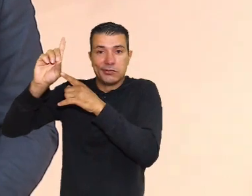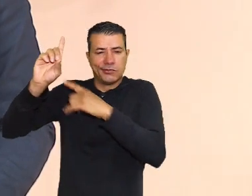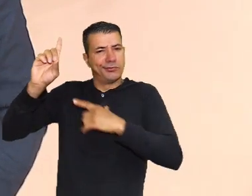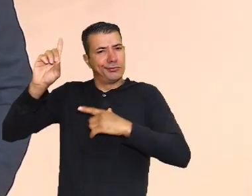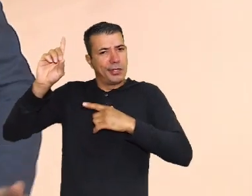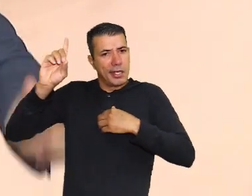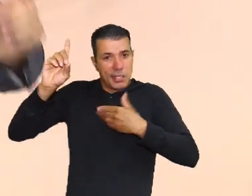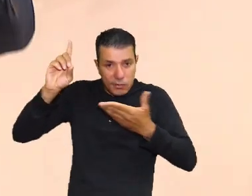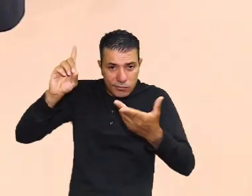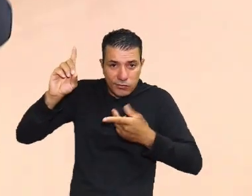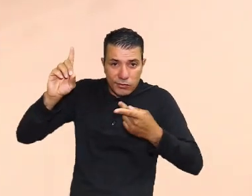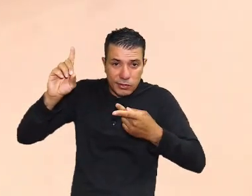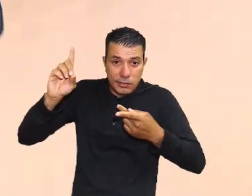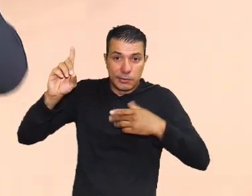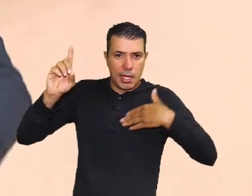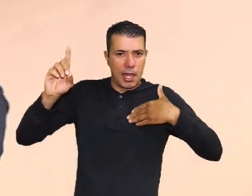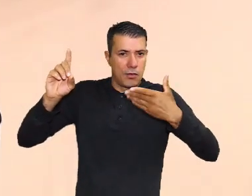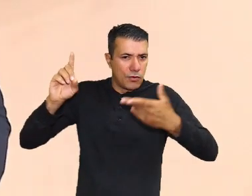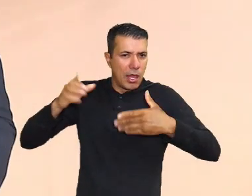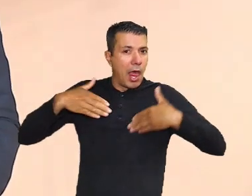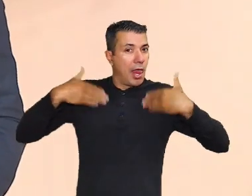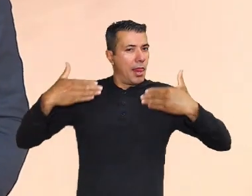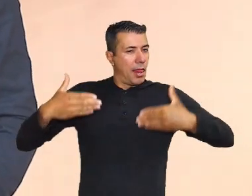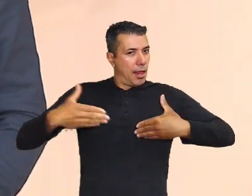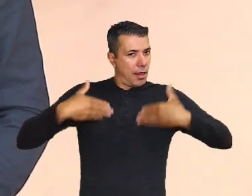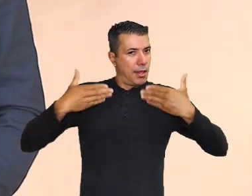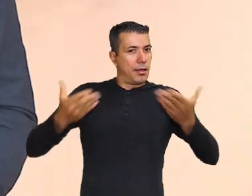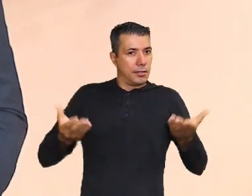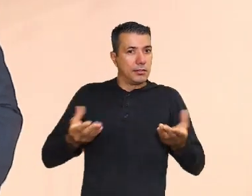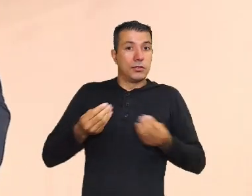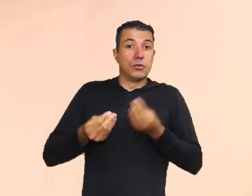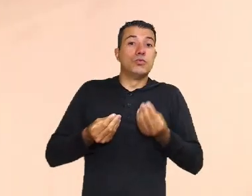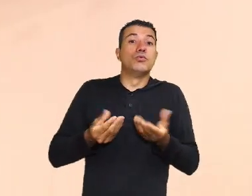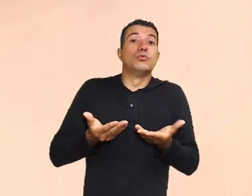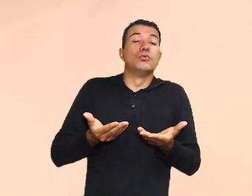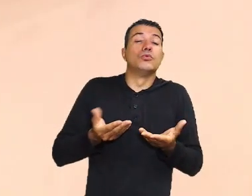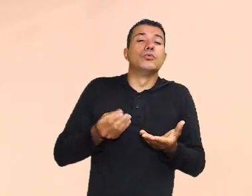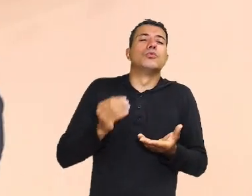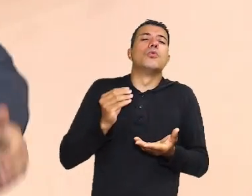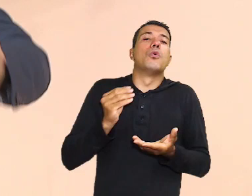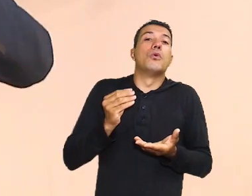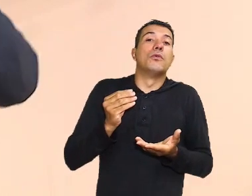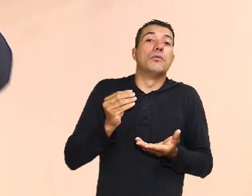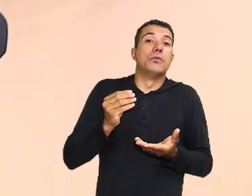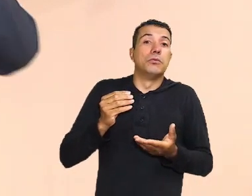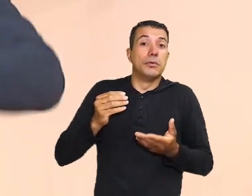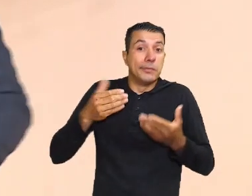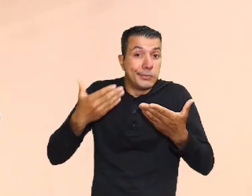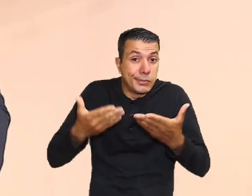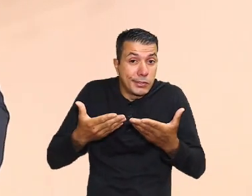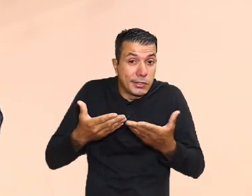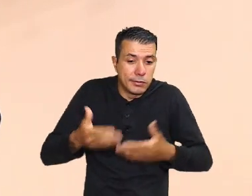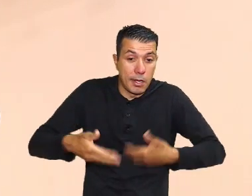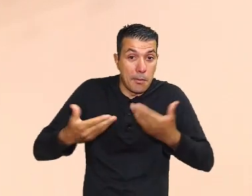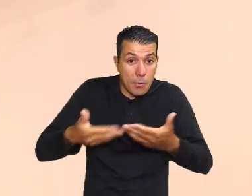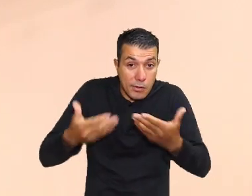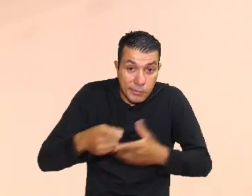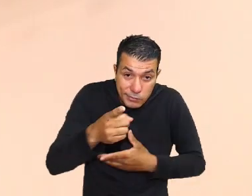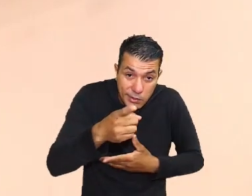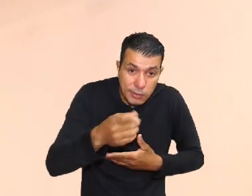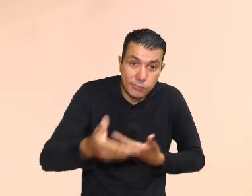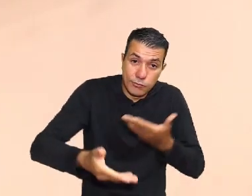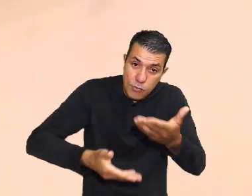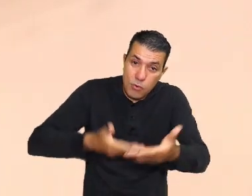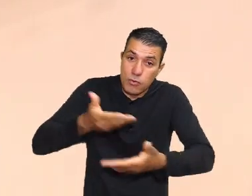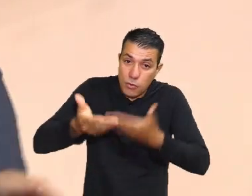temos. E por estarmos alegres com Deus que nós temos, esta é aquela hora que nós motivamos você para fazer as